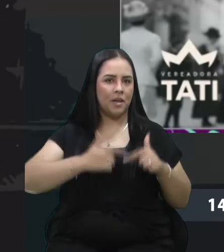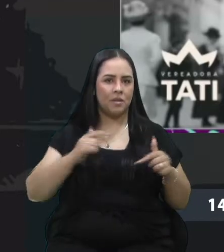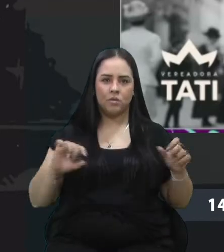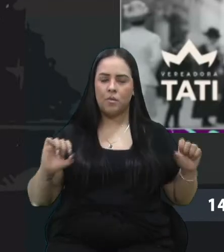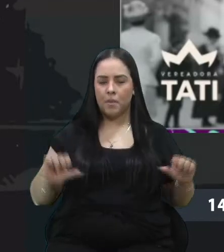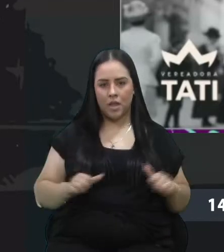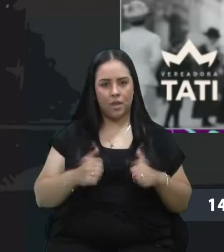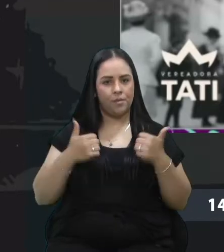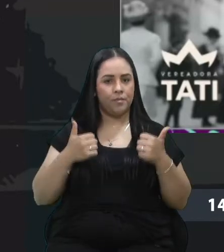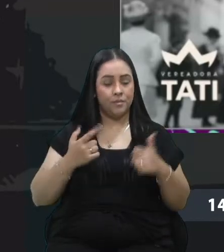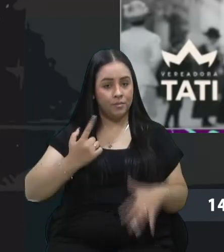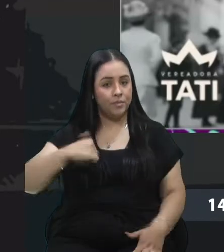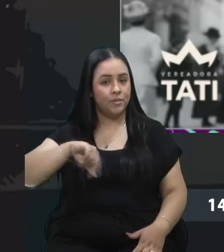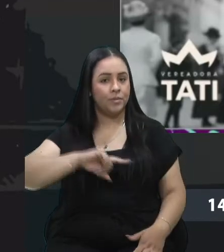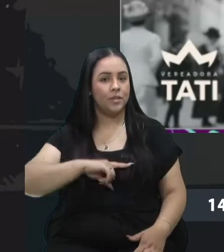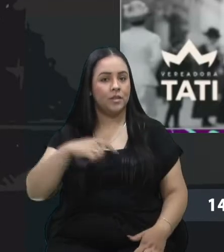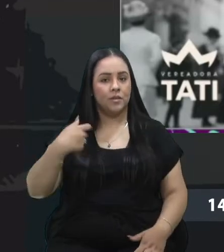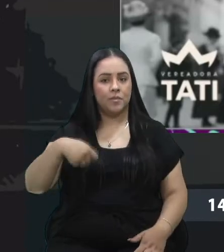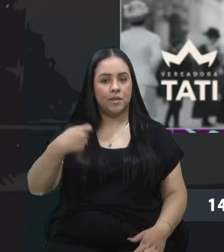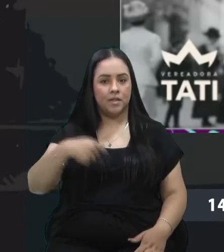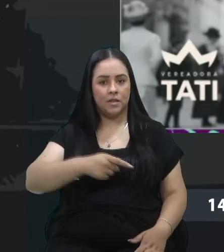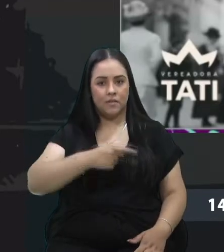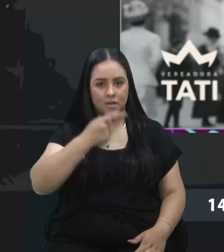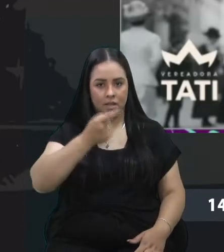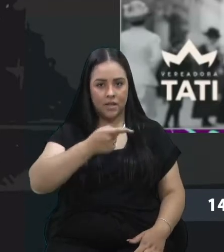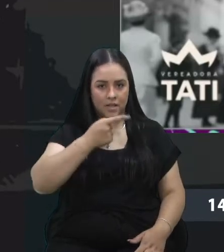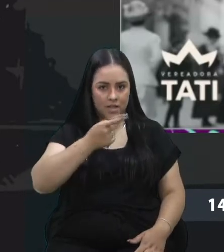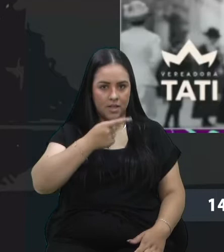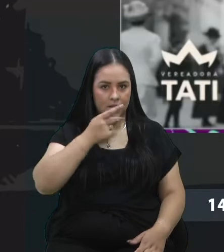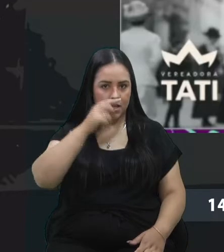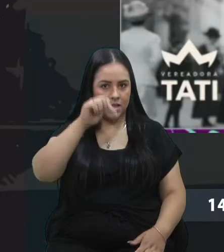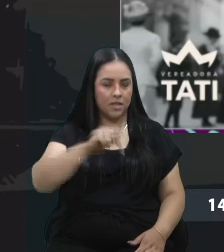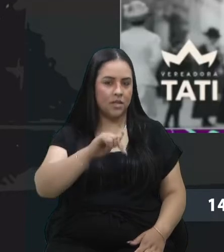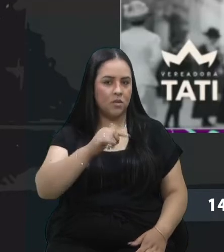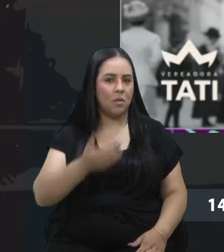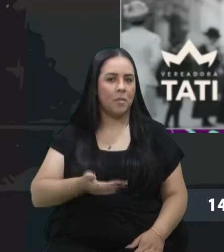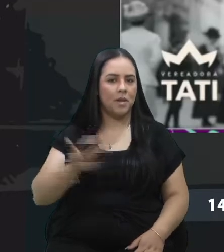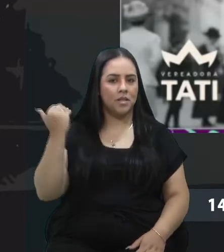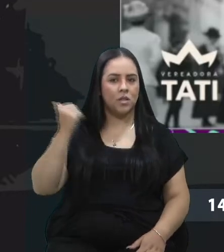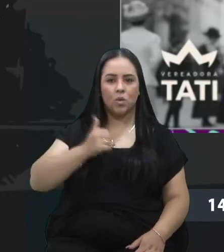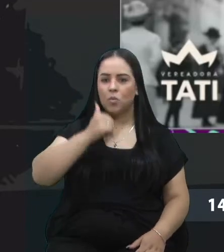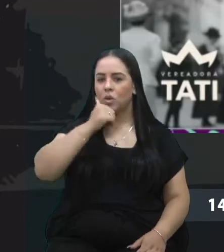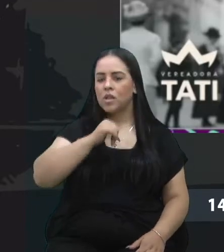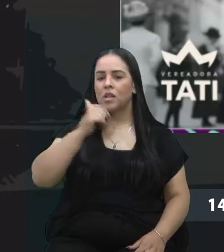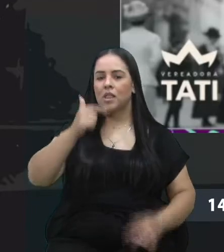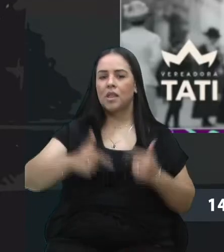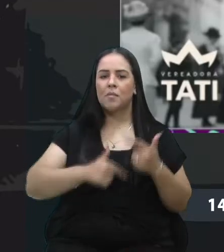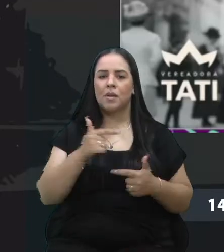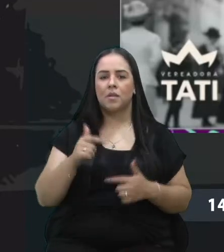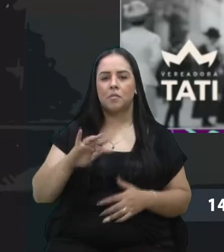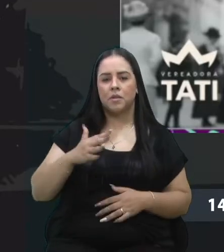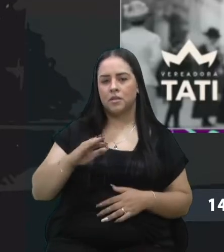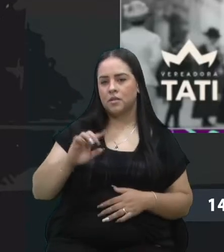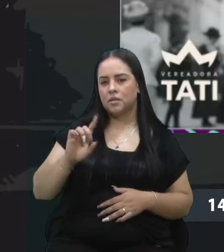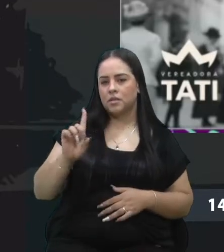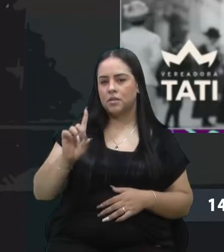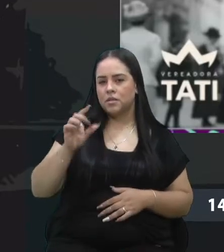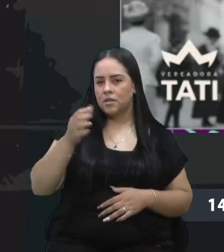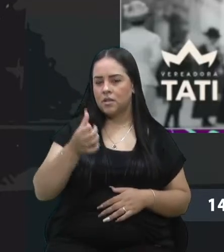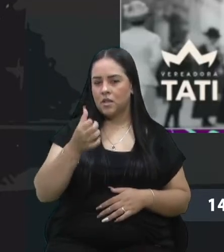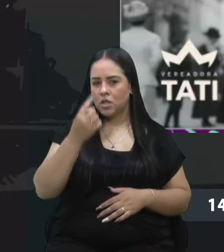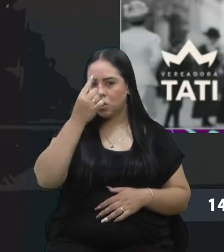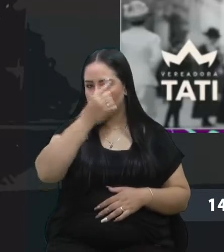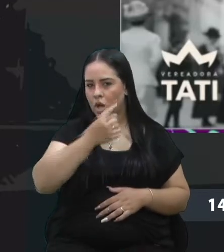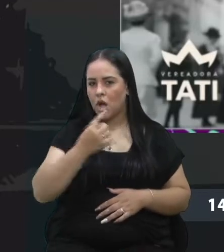melhores. E aqui a gente tem que ressaltar que, naquela época, as mulheres trabalhavam em torno de 16 horas